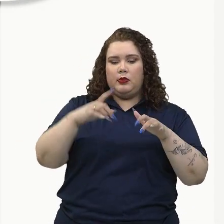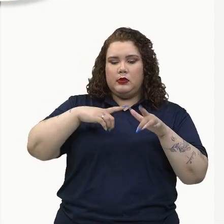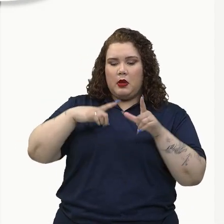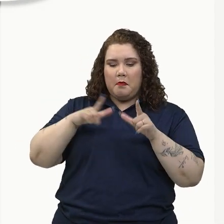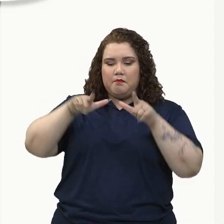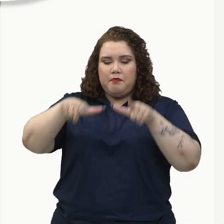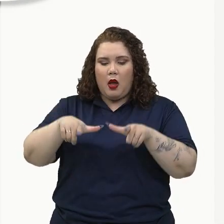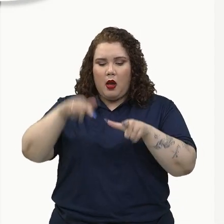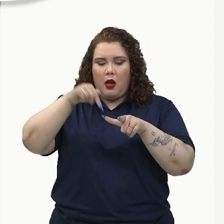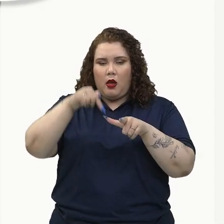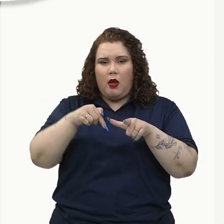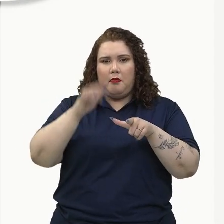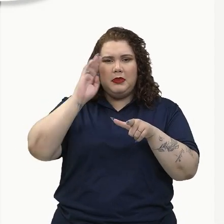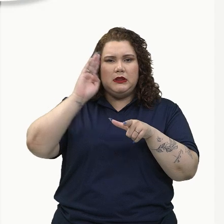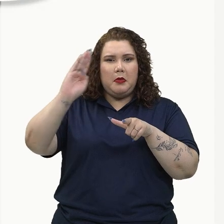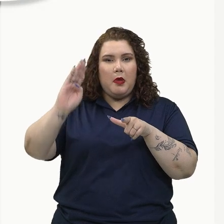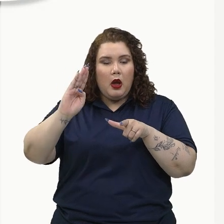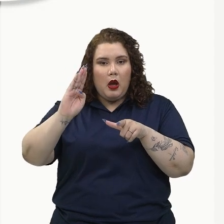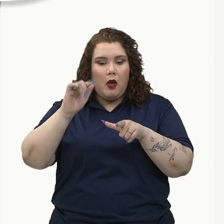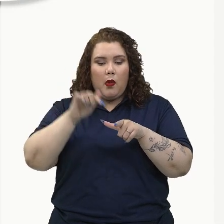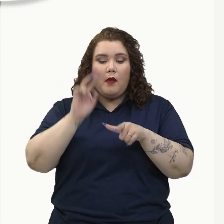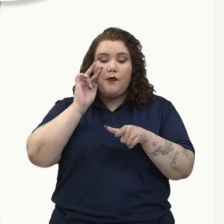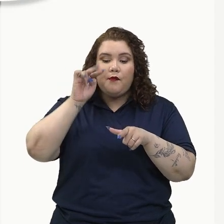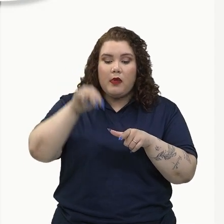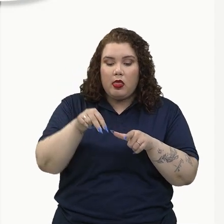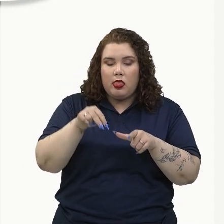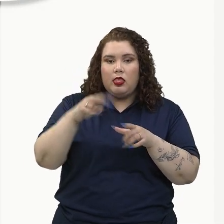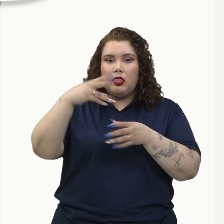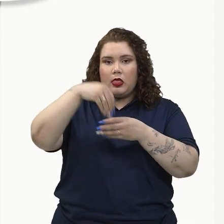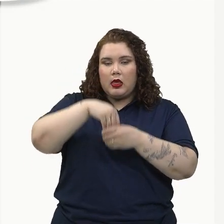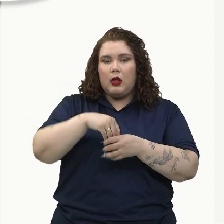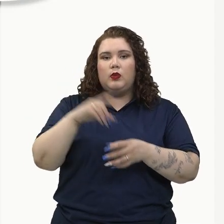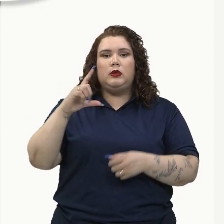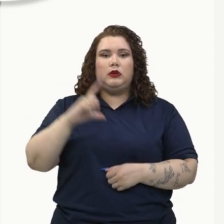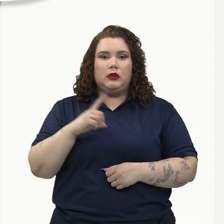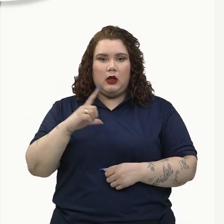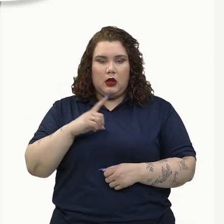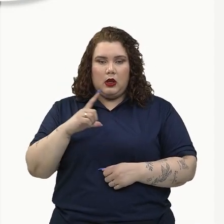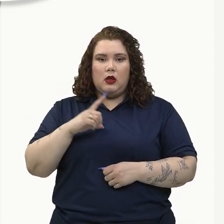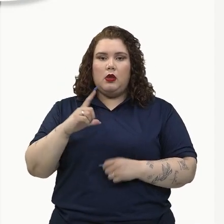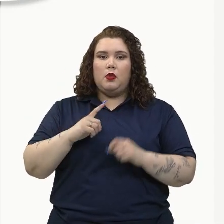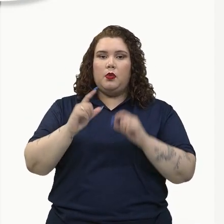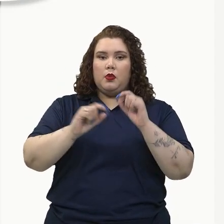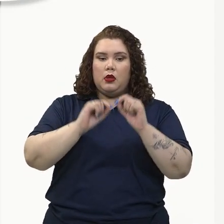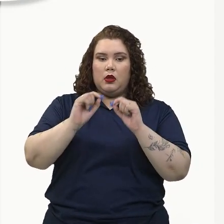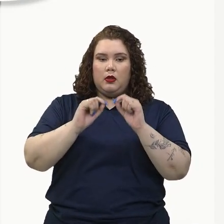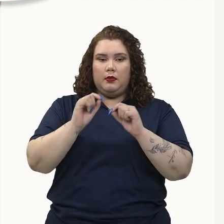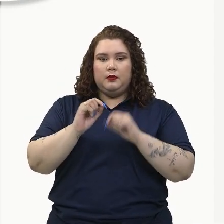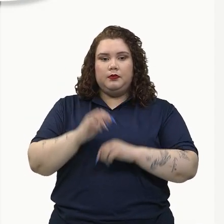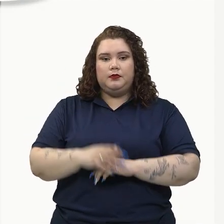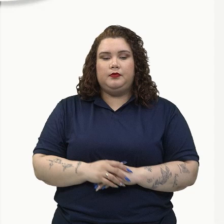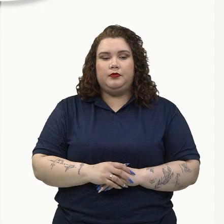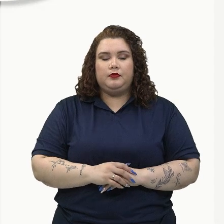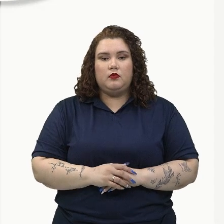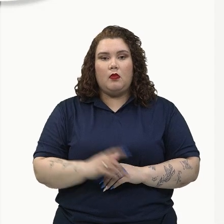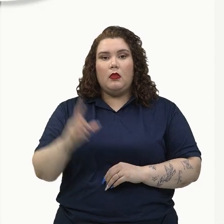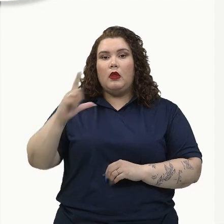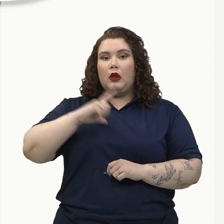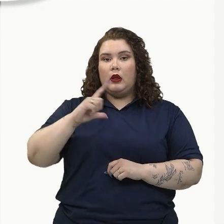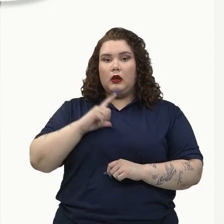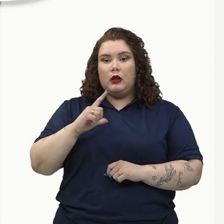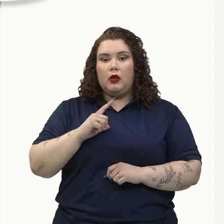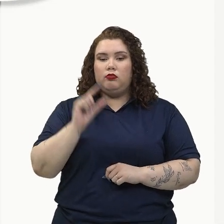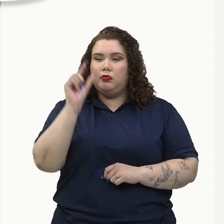com certeza vai observar nessa placa de comando, nesse circuito, você vai observar a